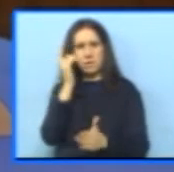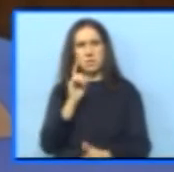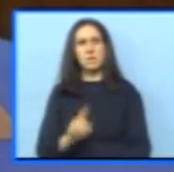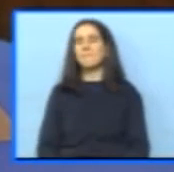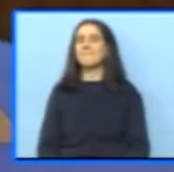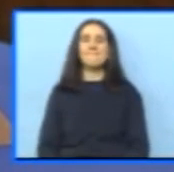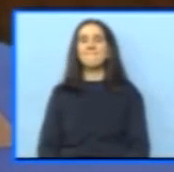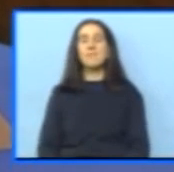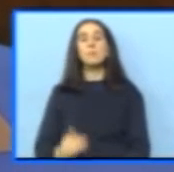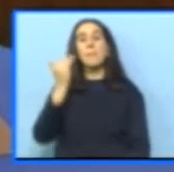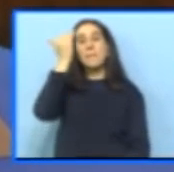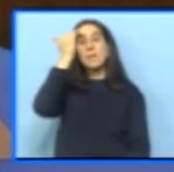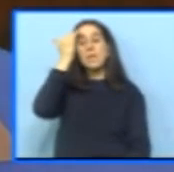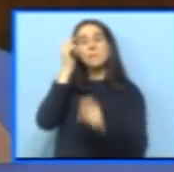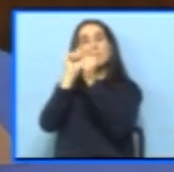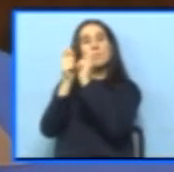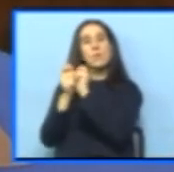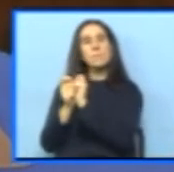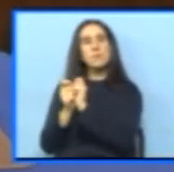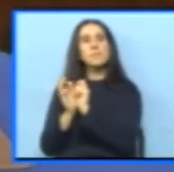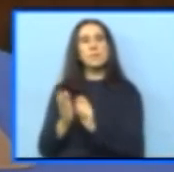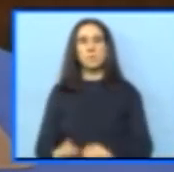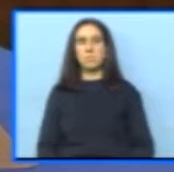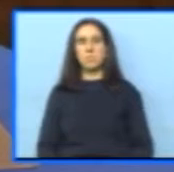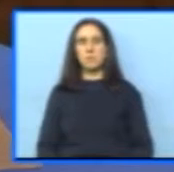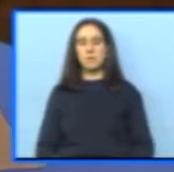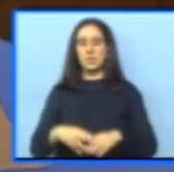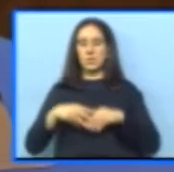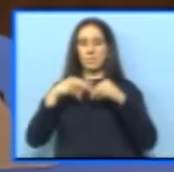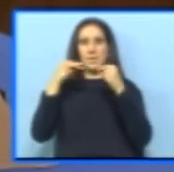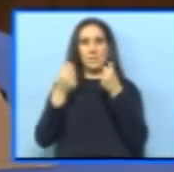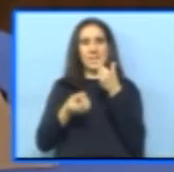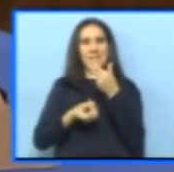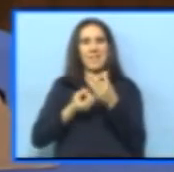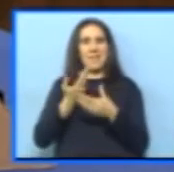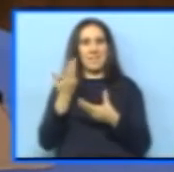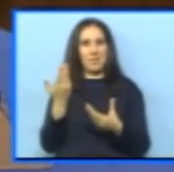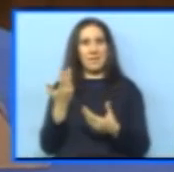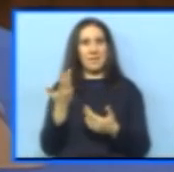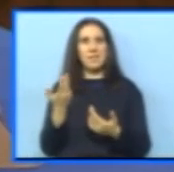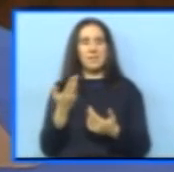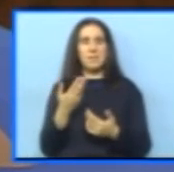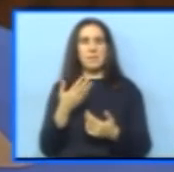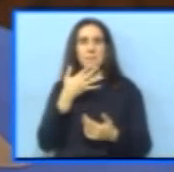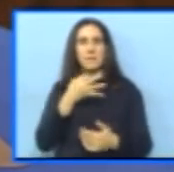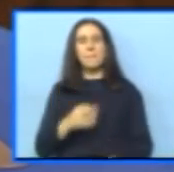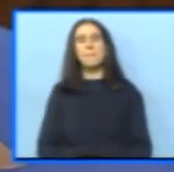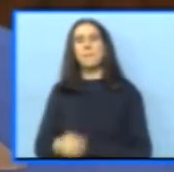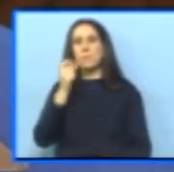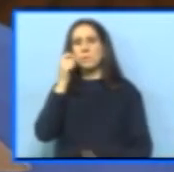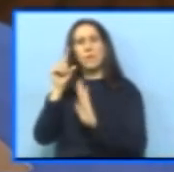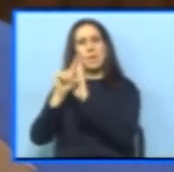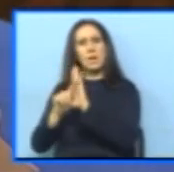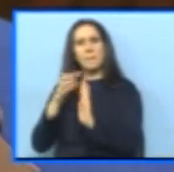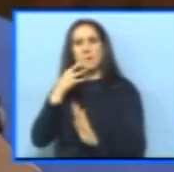as mentalidades. E é aí que Jesus criar vai. Um espírito, Exato. não apenas É aí que Jesus, podemos ter todas Jesus as vai. leis, como temos, leis para tudo,